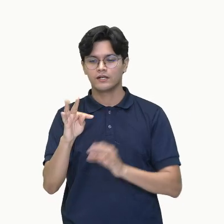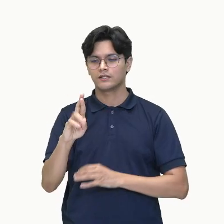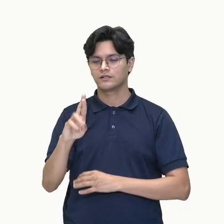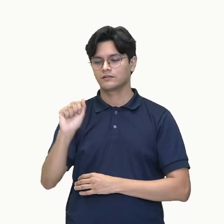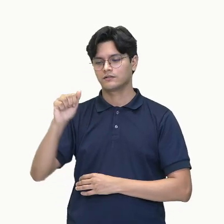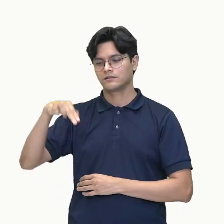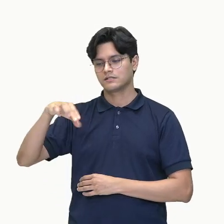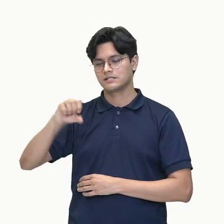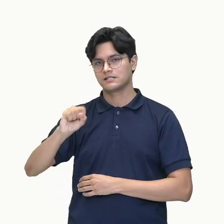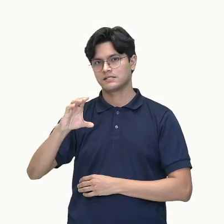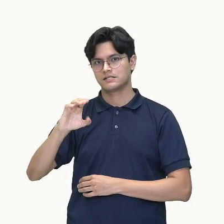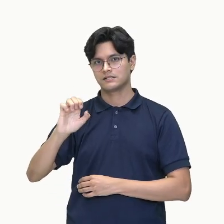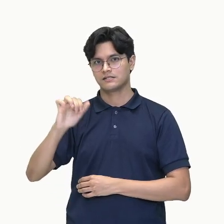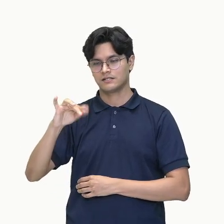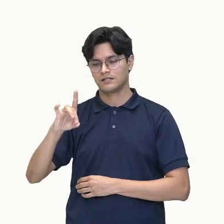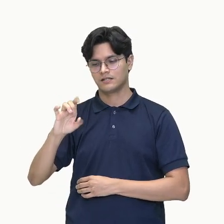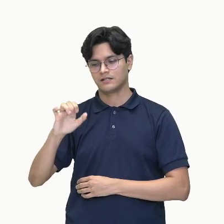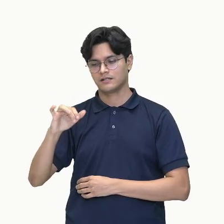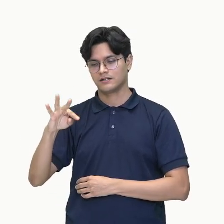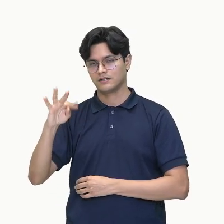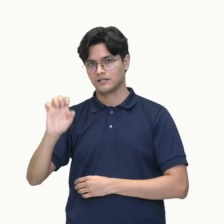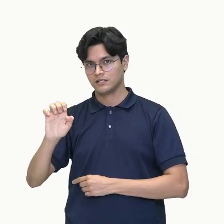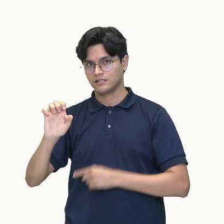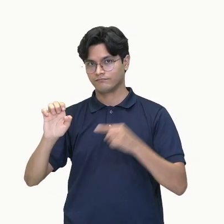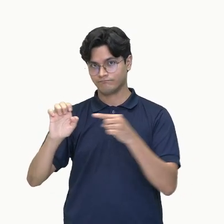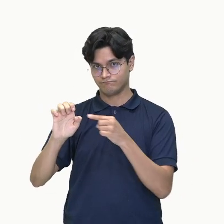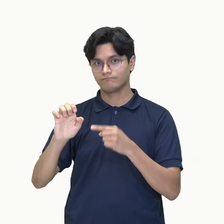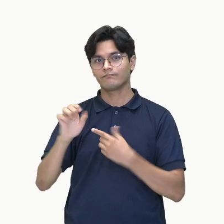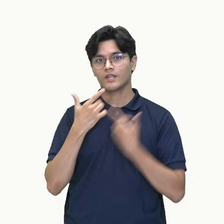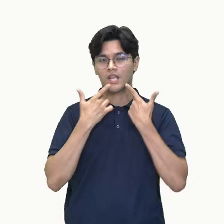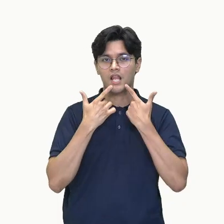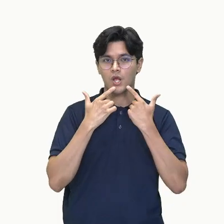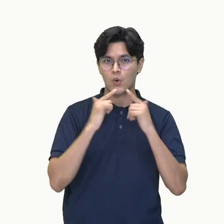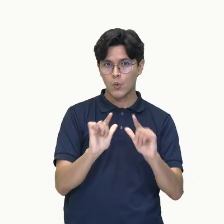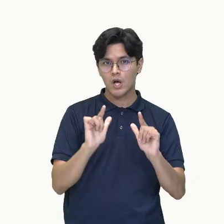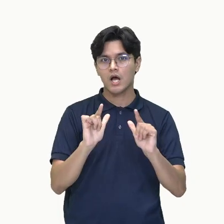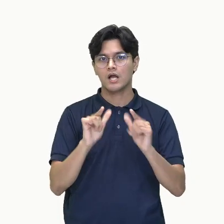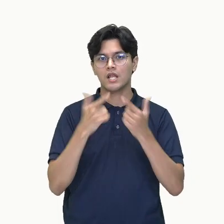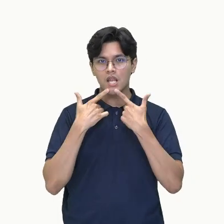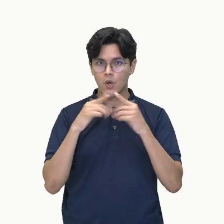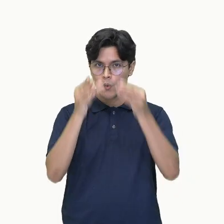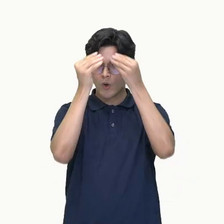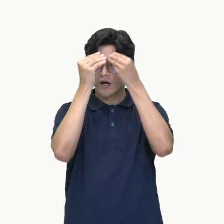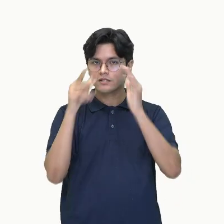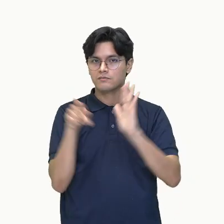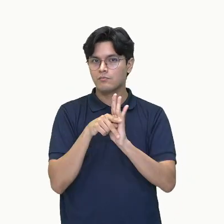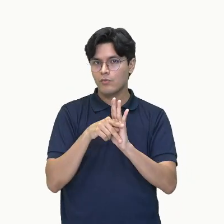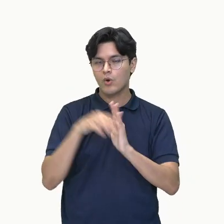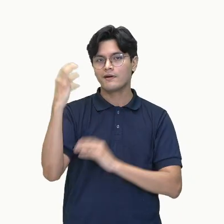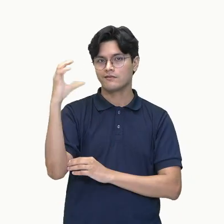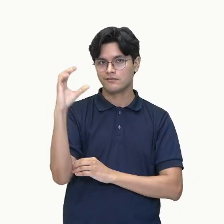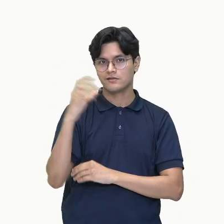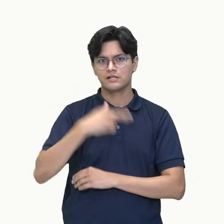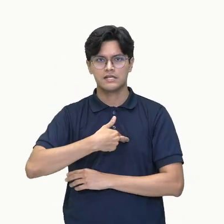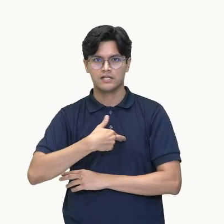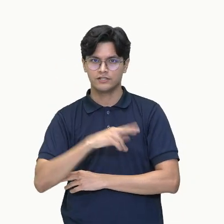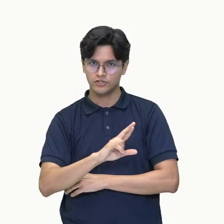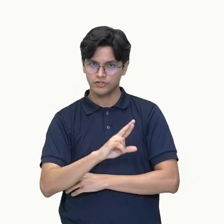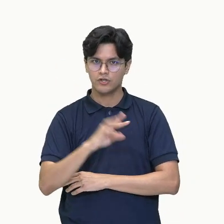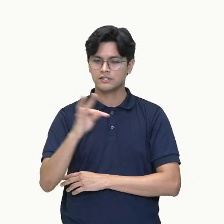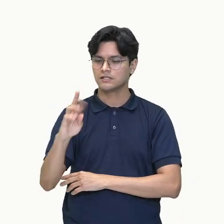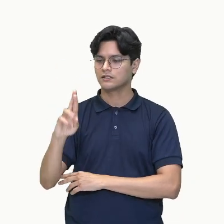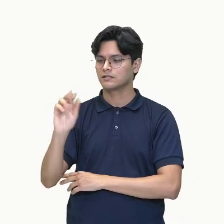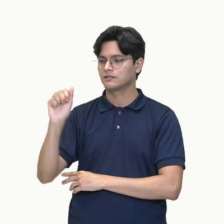linguagem da ciência da religião, nós chamamos Deus ou os deuses de transcendente,